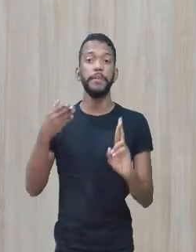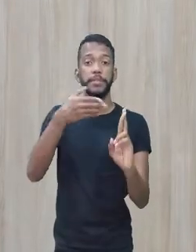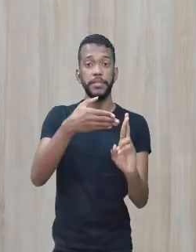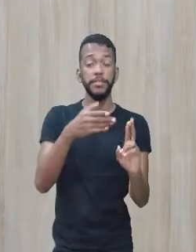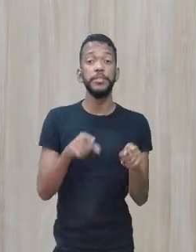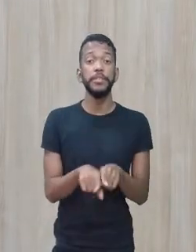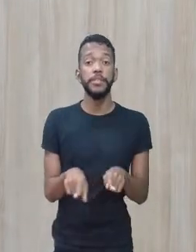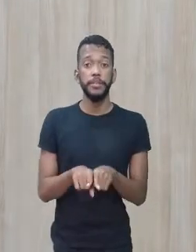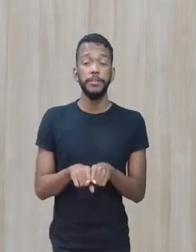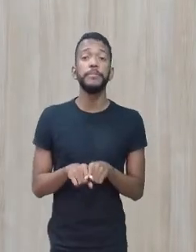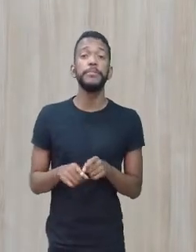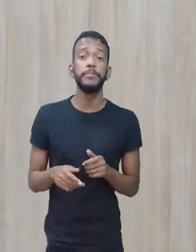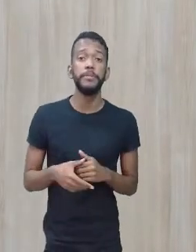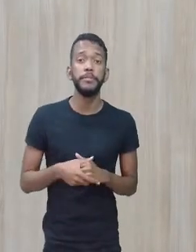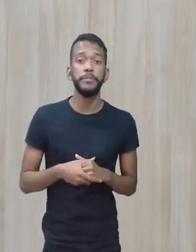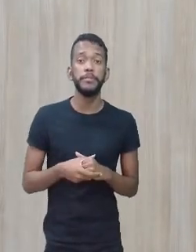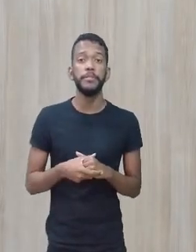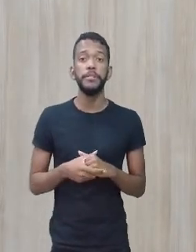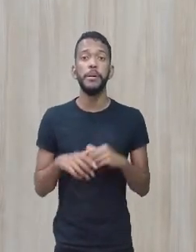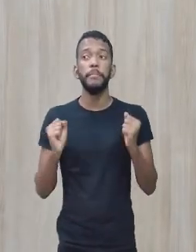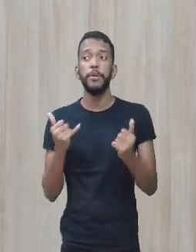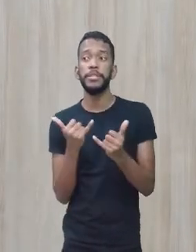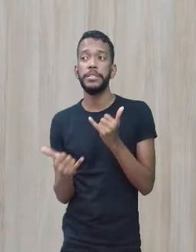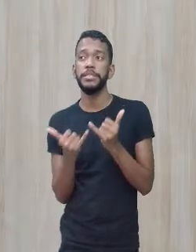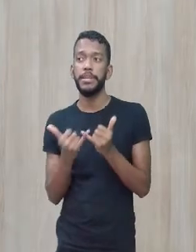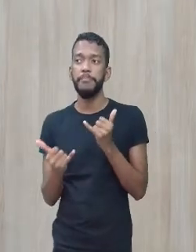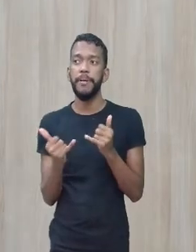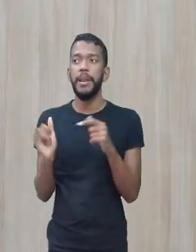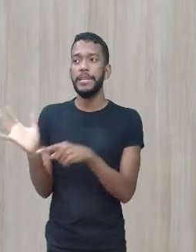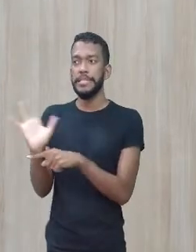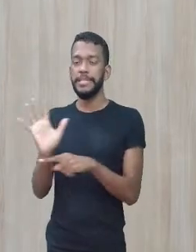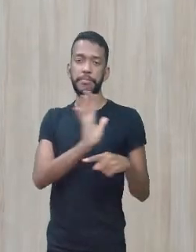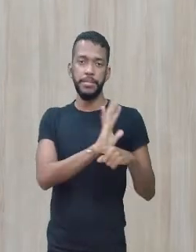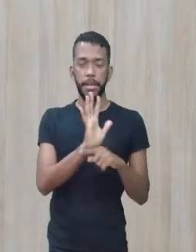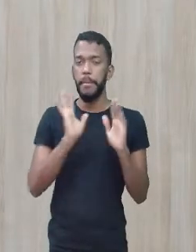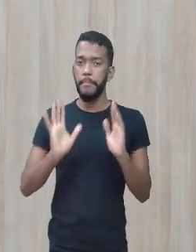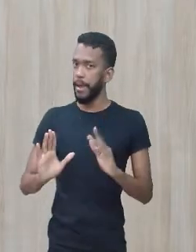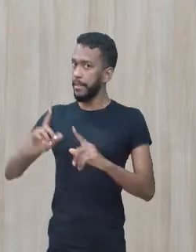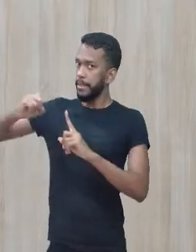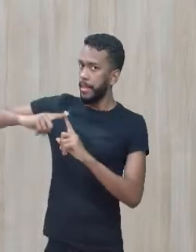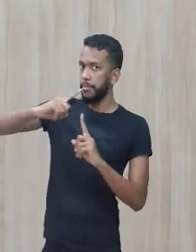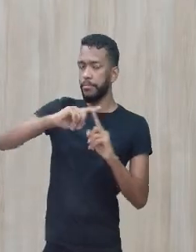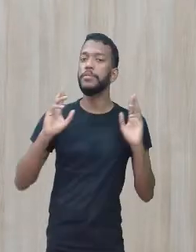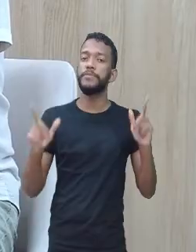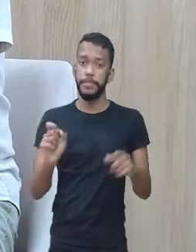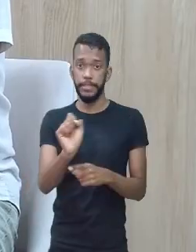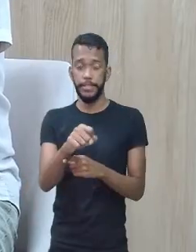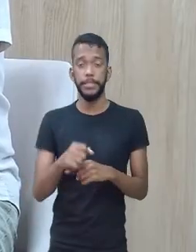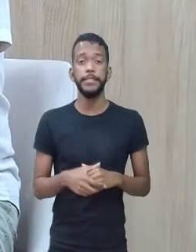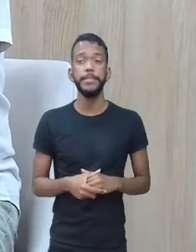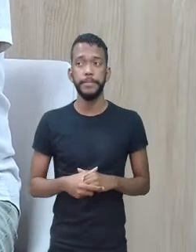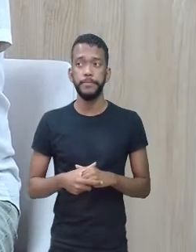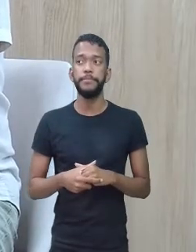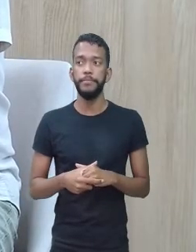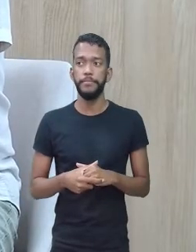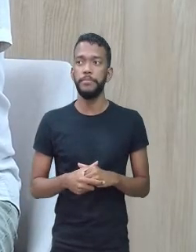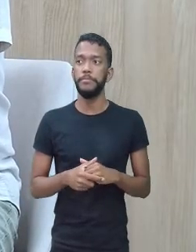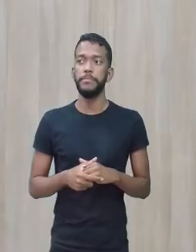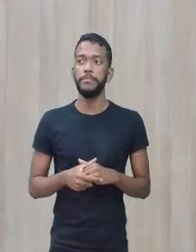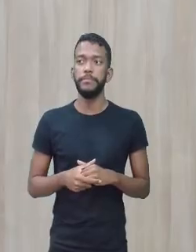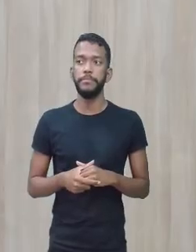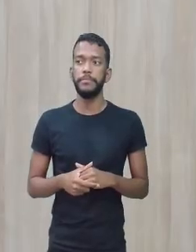né, de personagem, ele pode se assemelhar um pouquinho ao cinema, mas a linguagem é diferente, não é verdade? É diferente, sim. Porque,